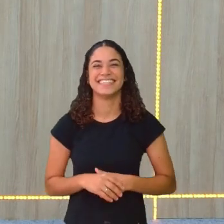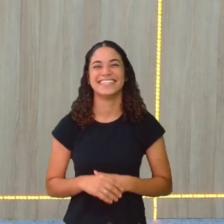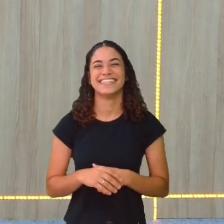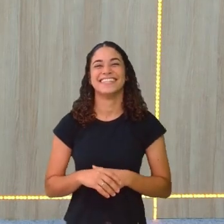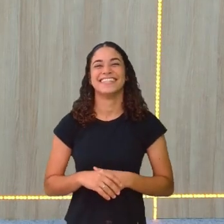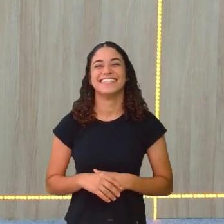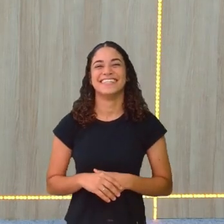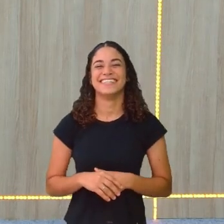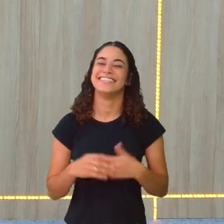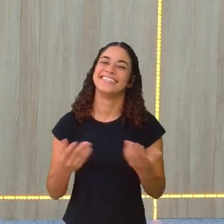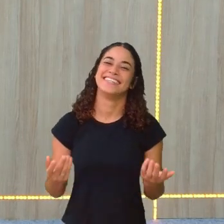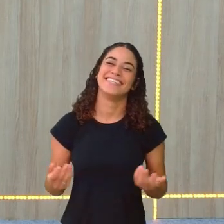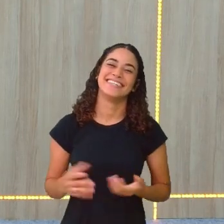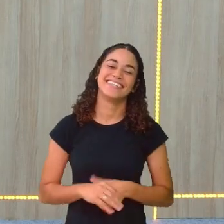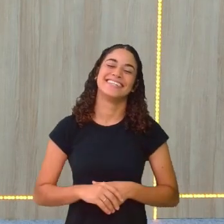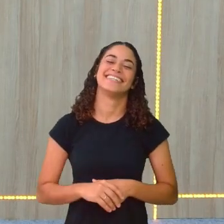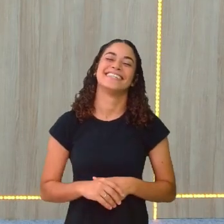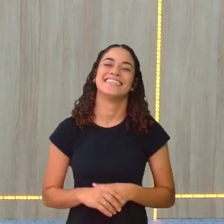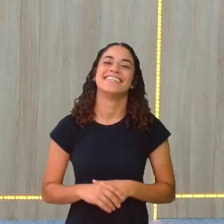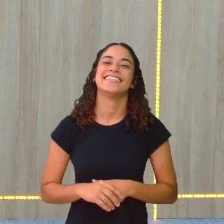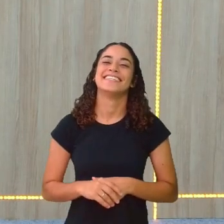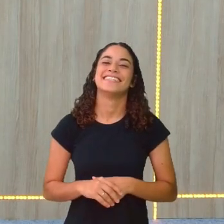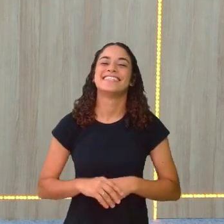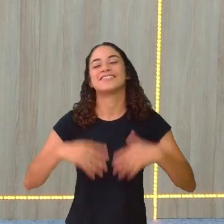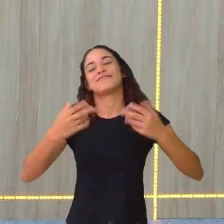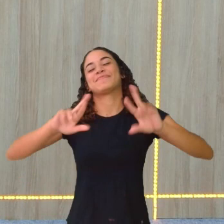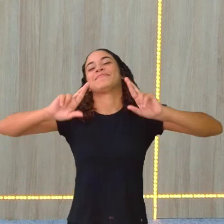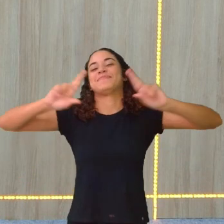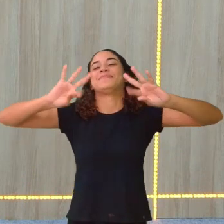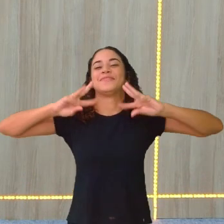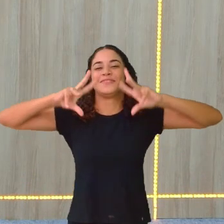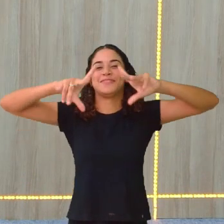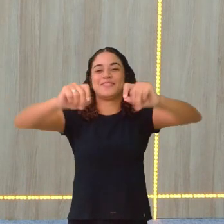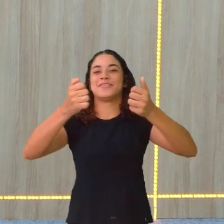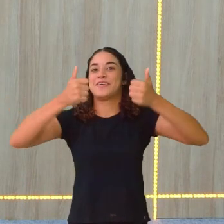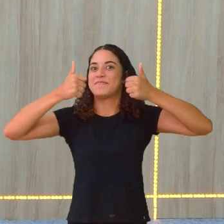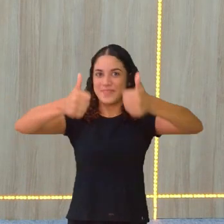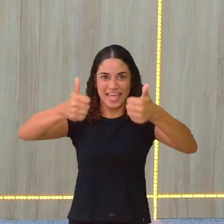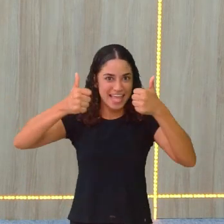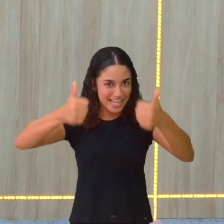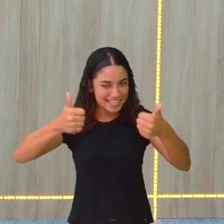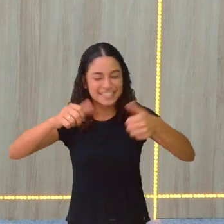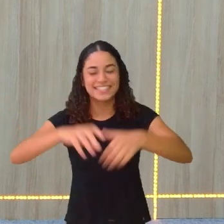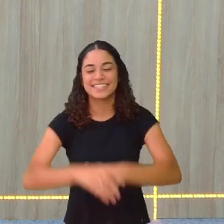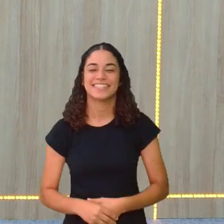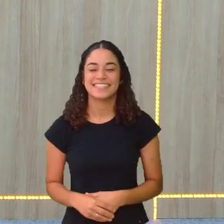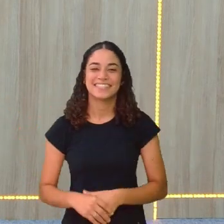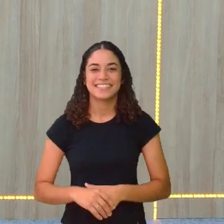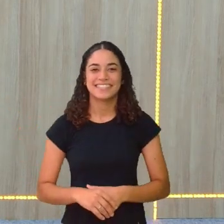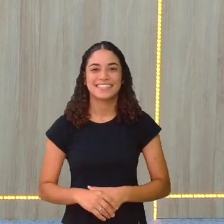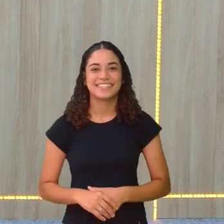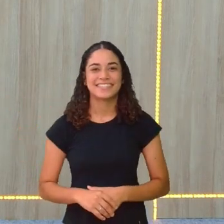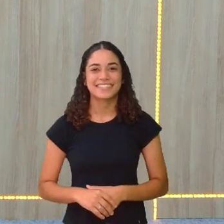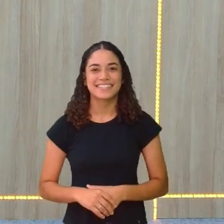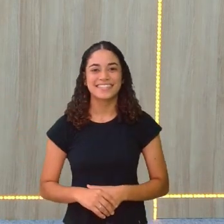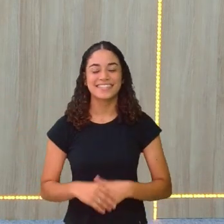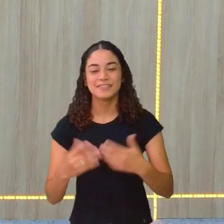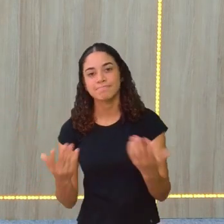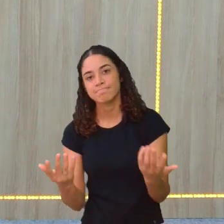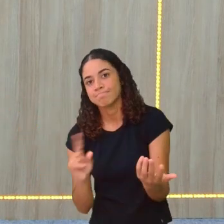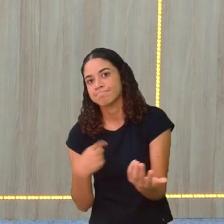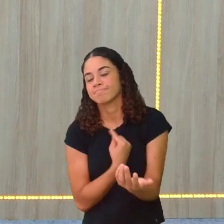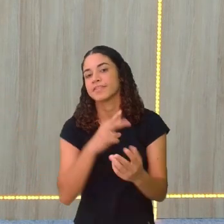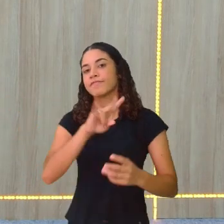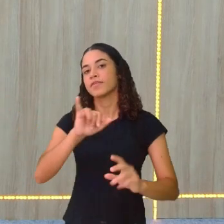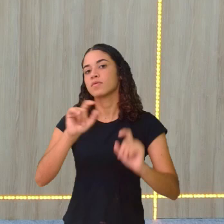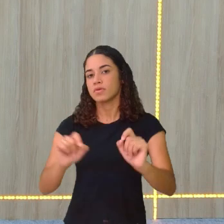gente, que espero que estejam todos bem, todos e todas, né? Estejam bem. E a gente vai